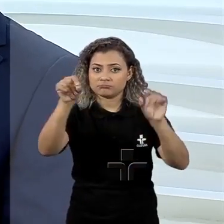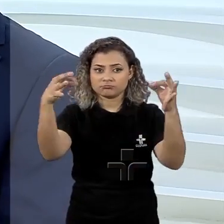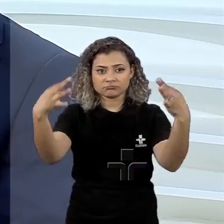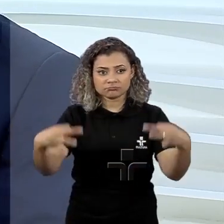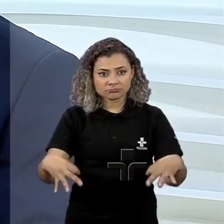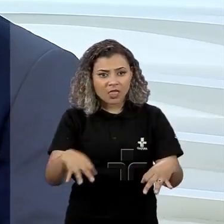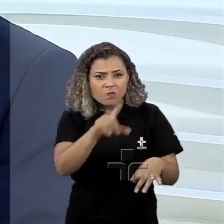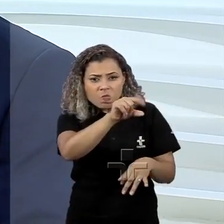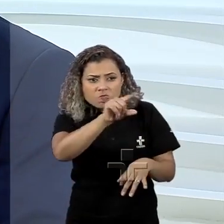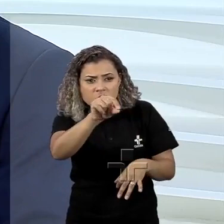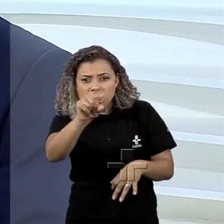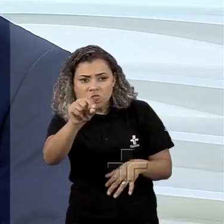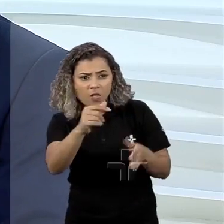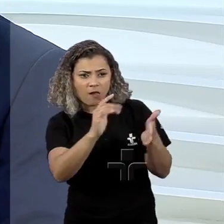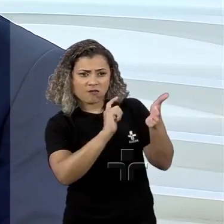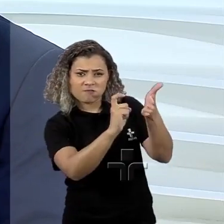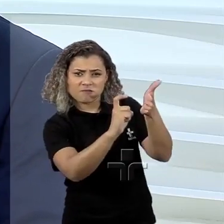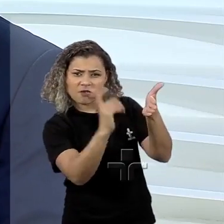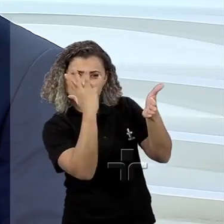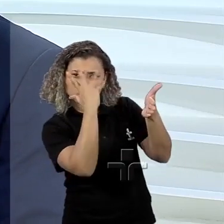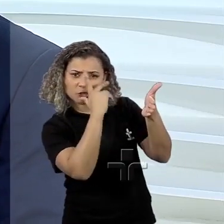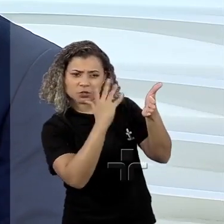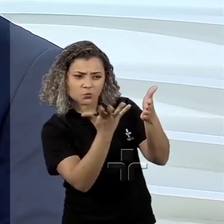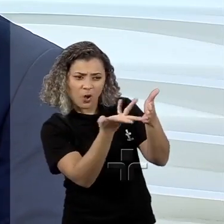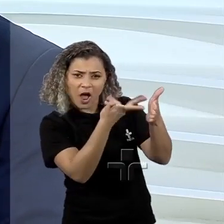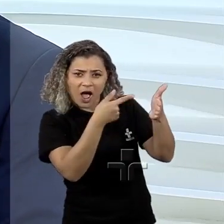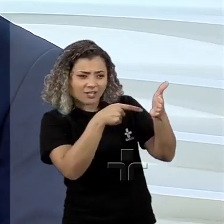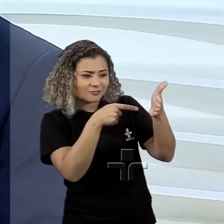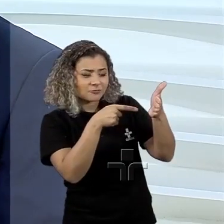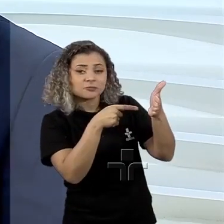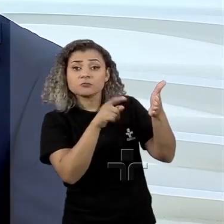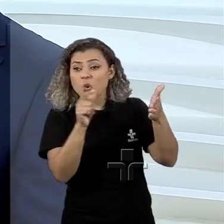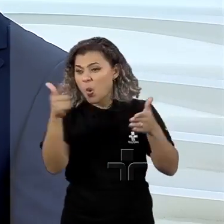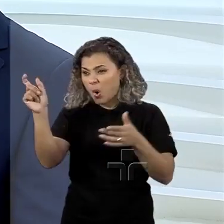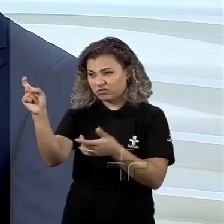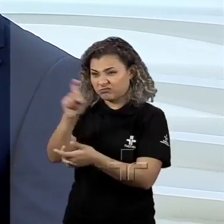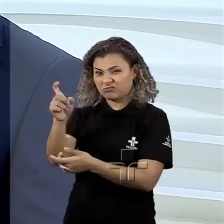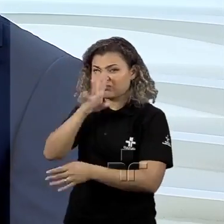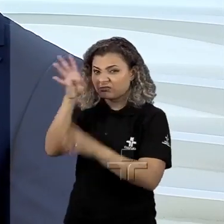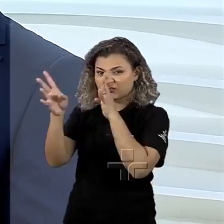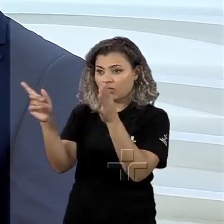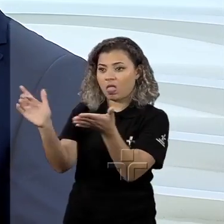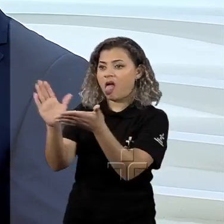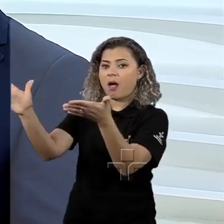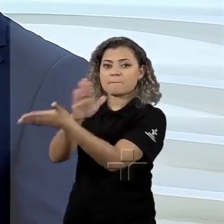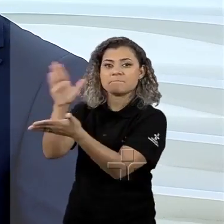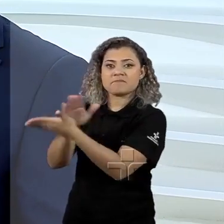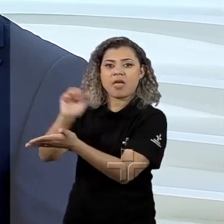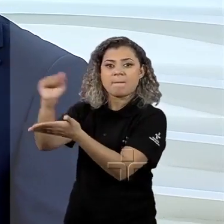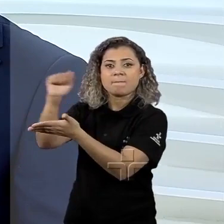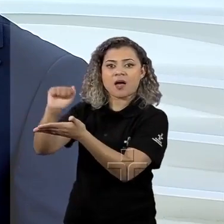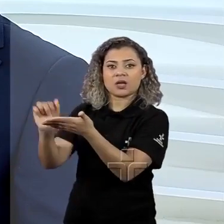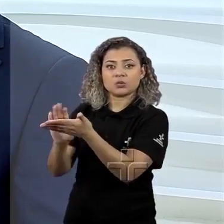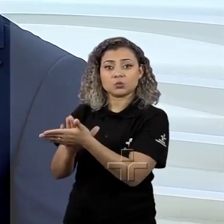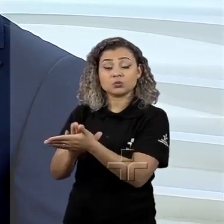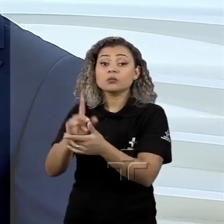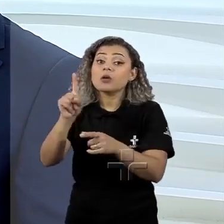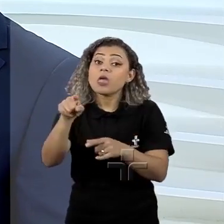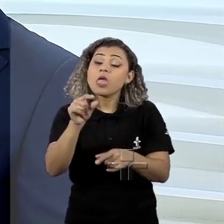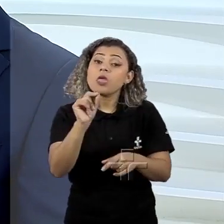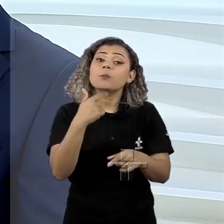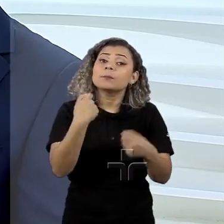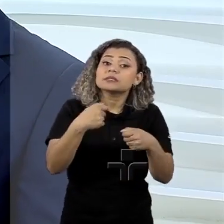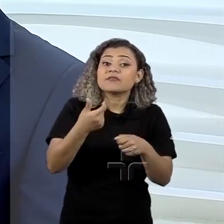e determinamos que os painéis que estavam pichados que fossem apagados. Erramos. Eu devia ter conversado com os artistas